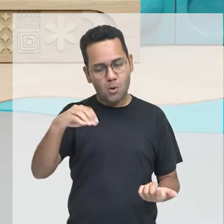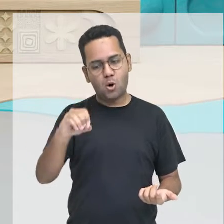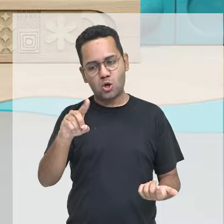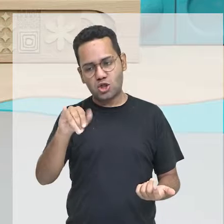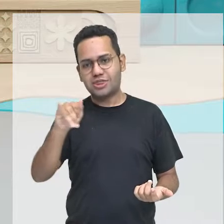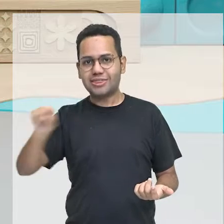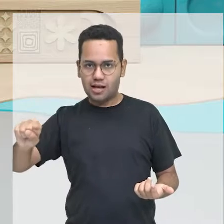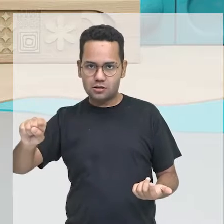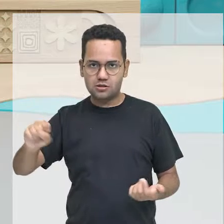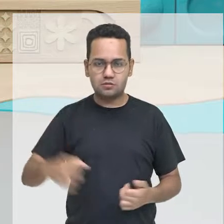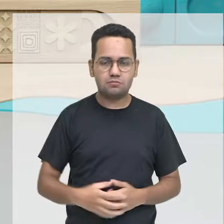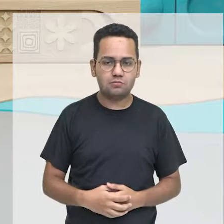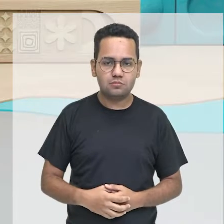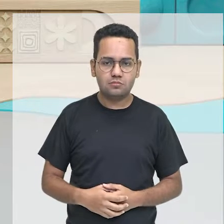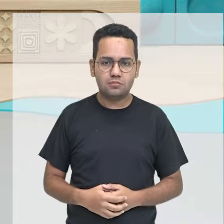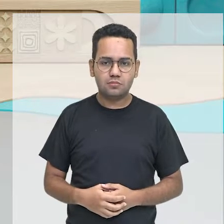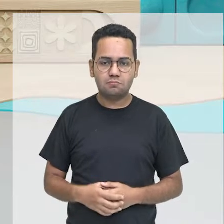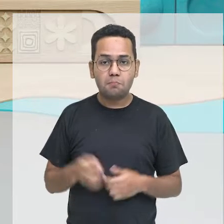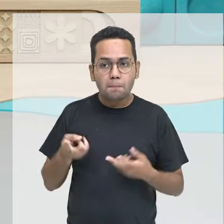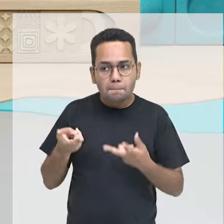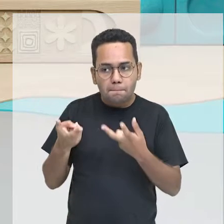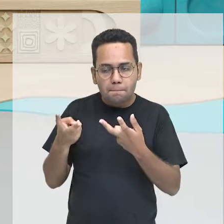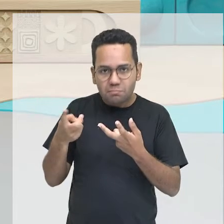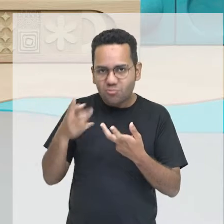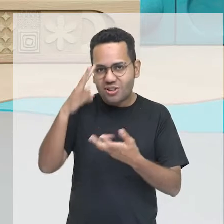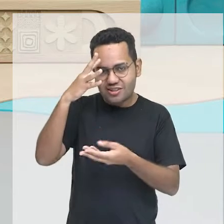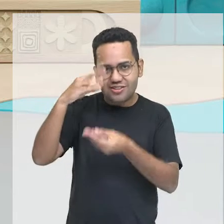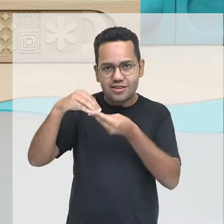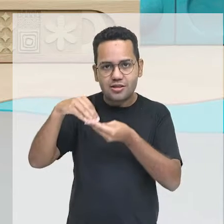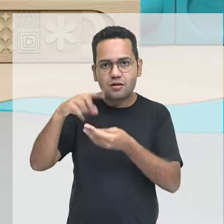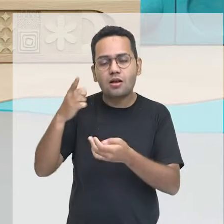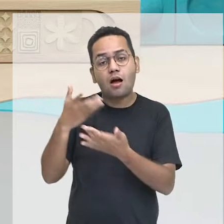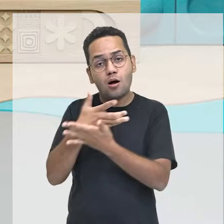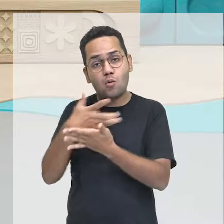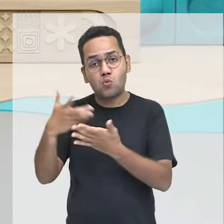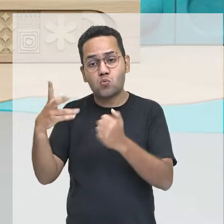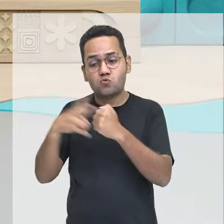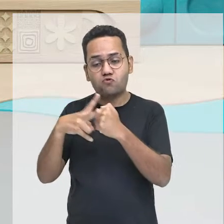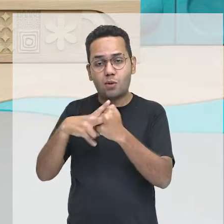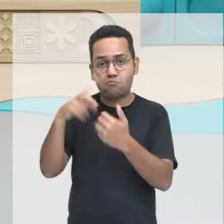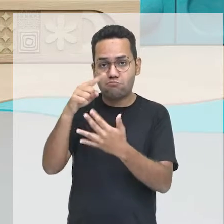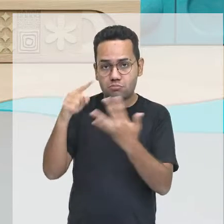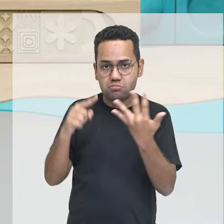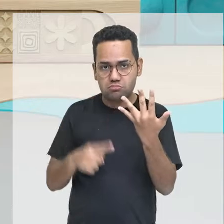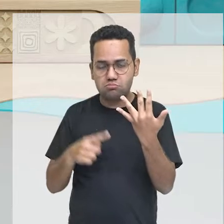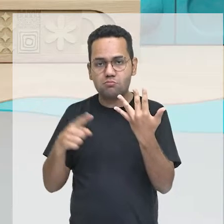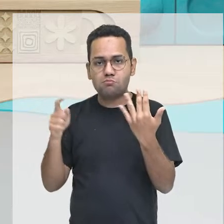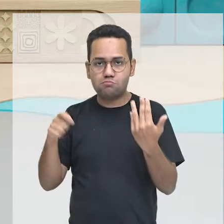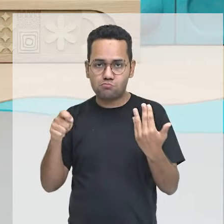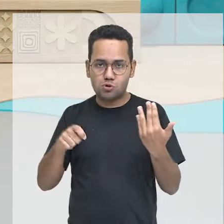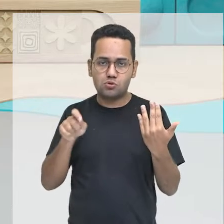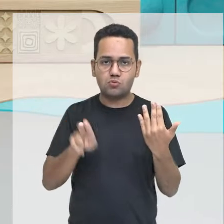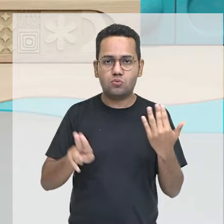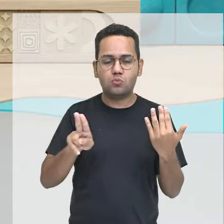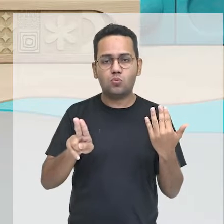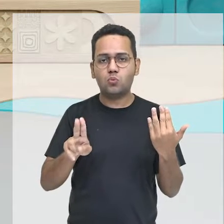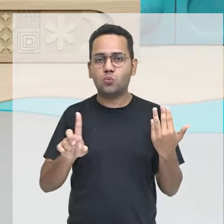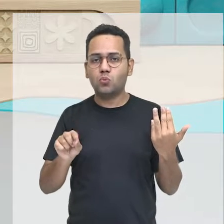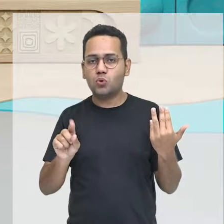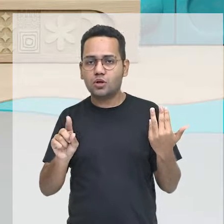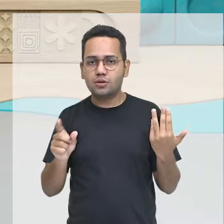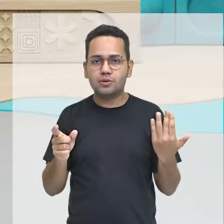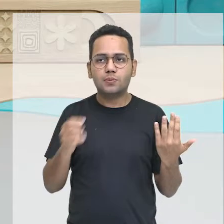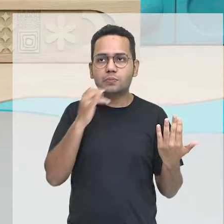expressão semimodais, eu estou me referindo a alguns verbos modais que também podem ser utilizados por